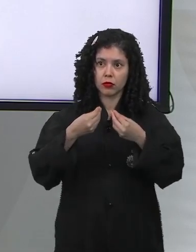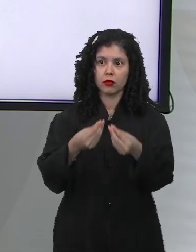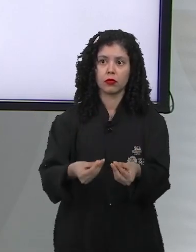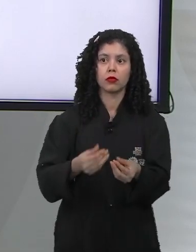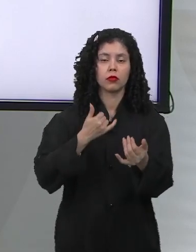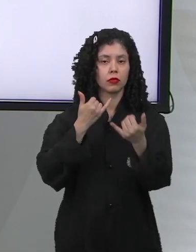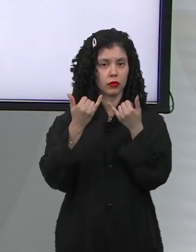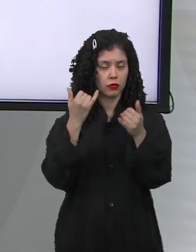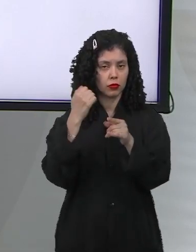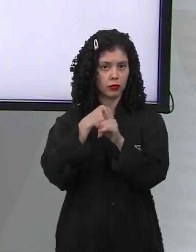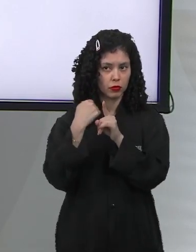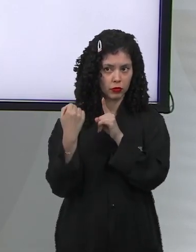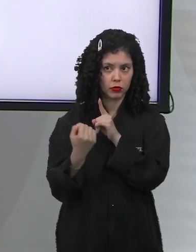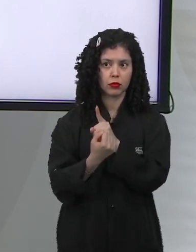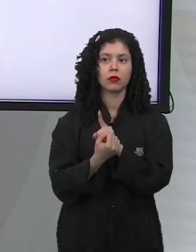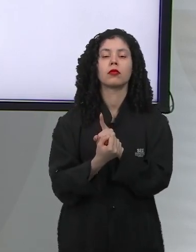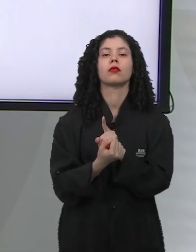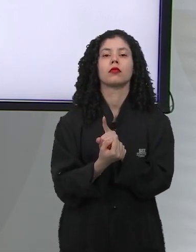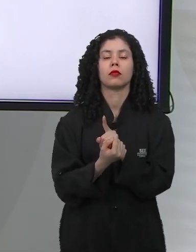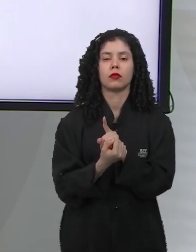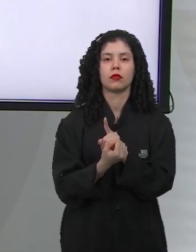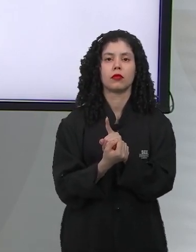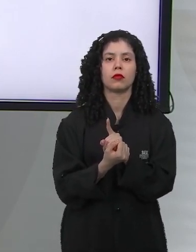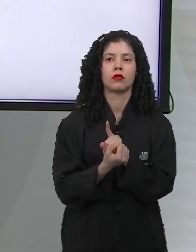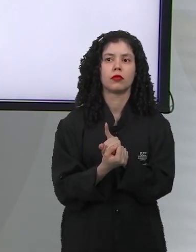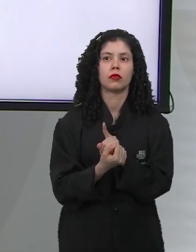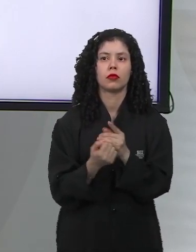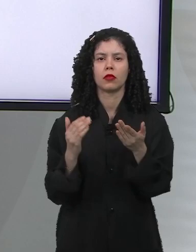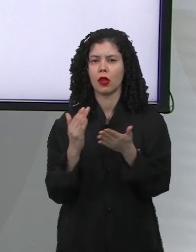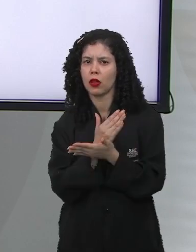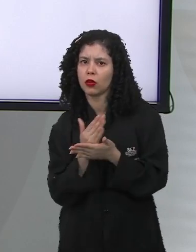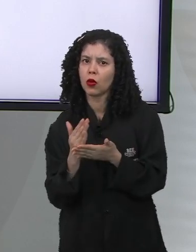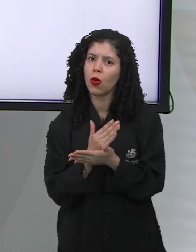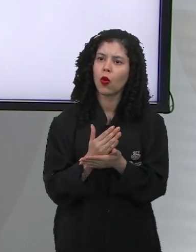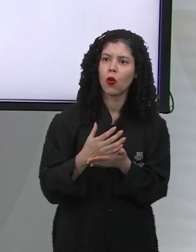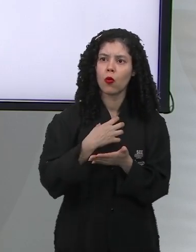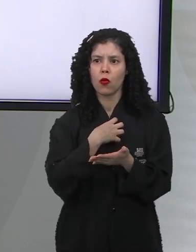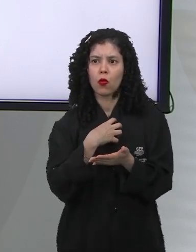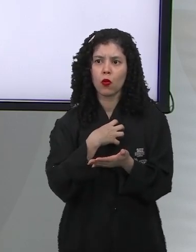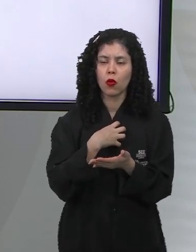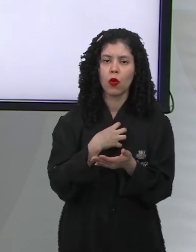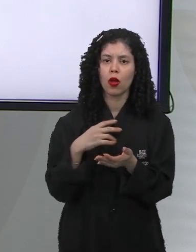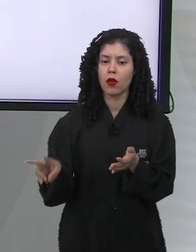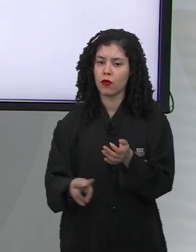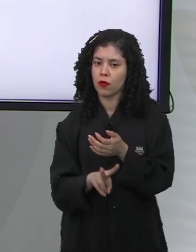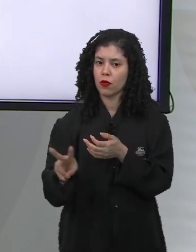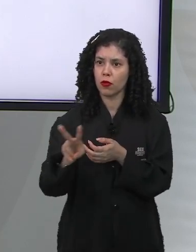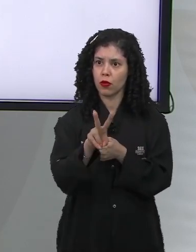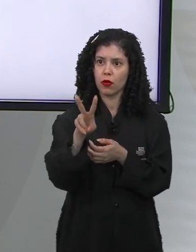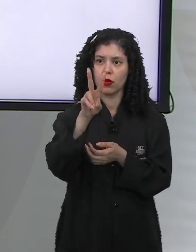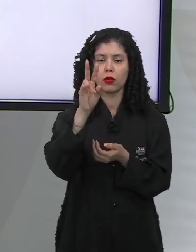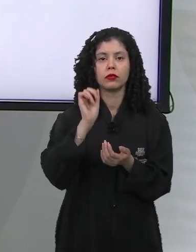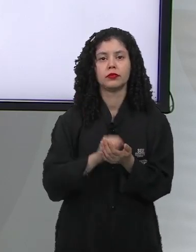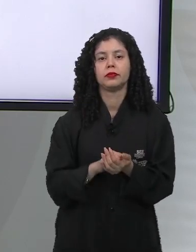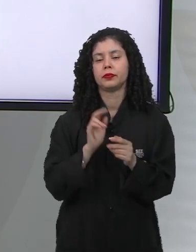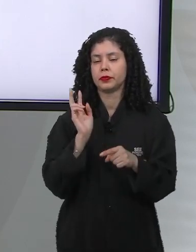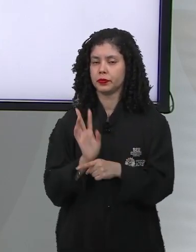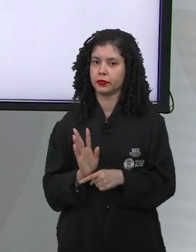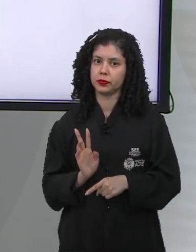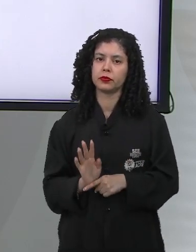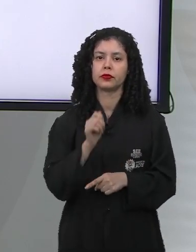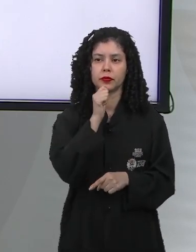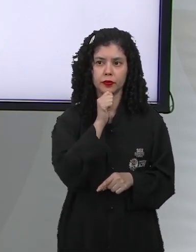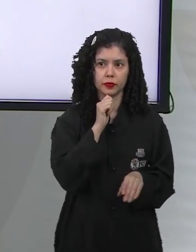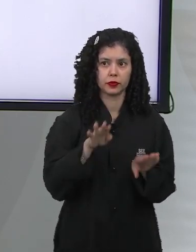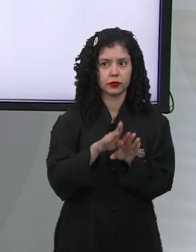dos programas sociais, que de alguma certa forma acabam valorizando e ajudando as